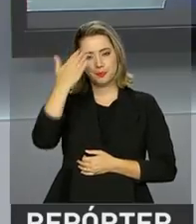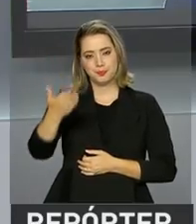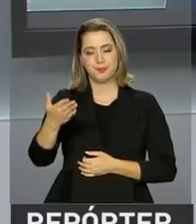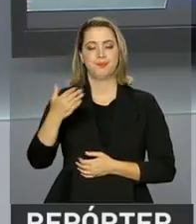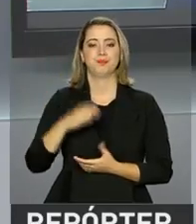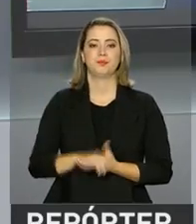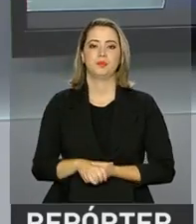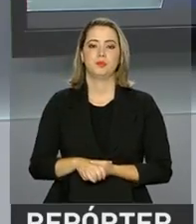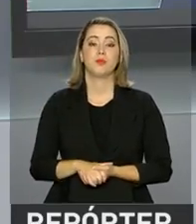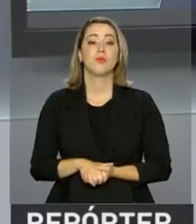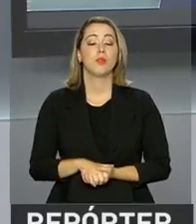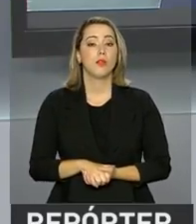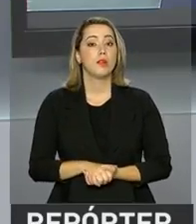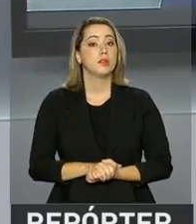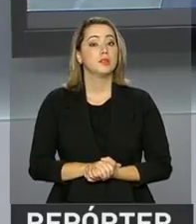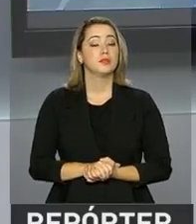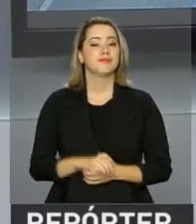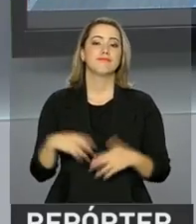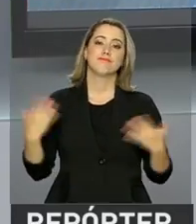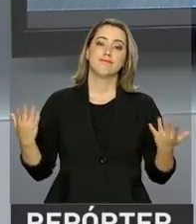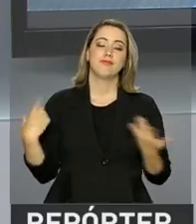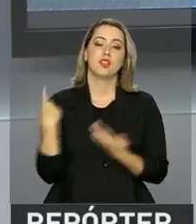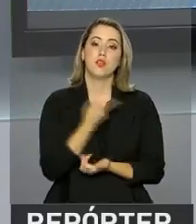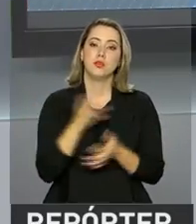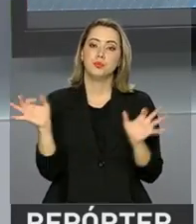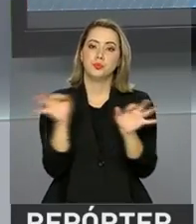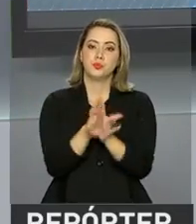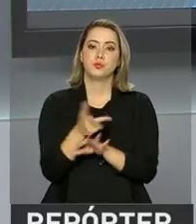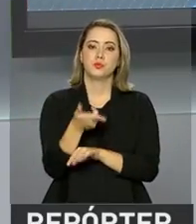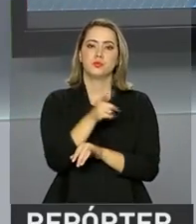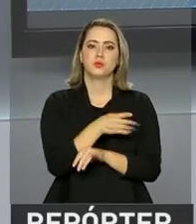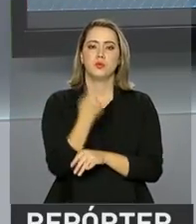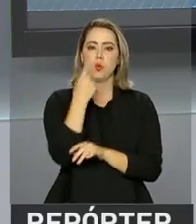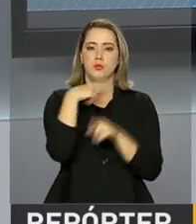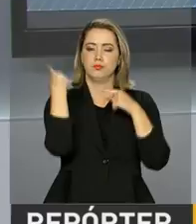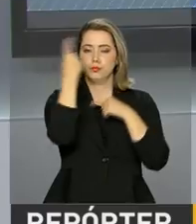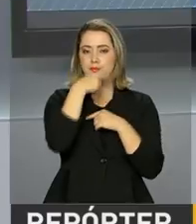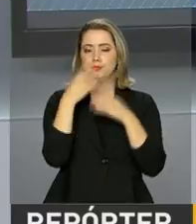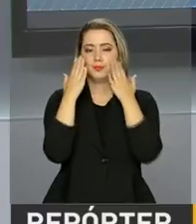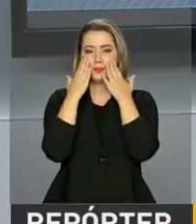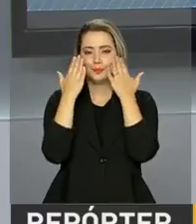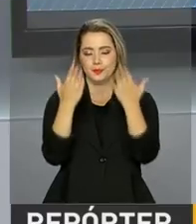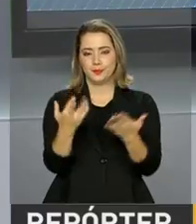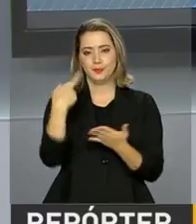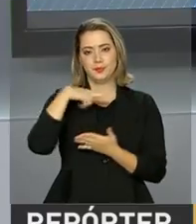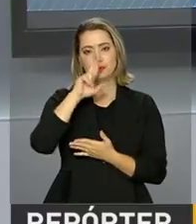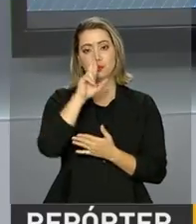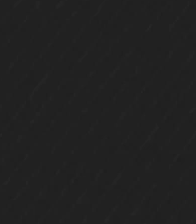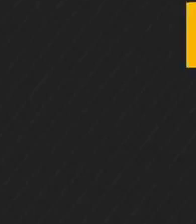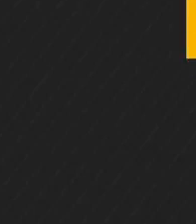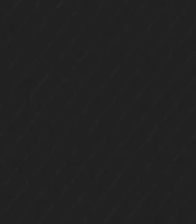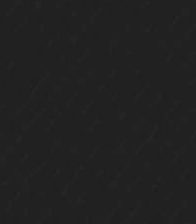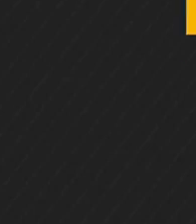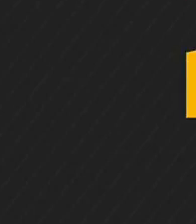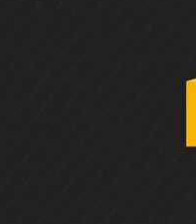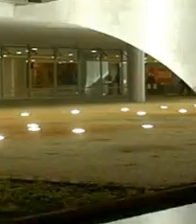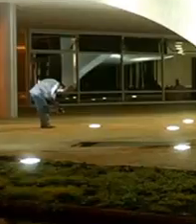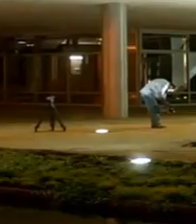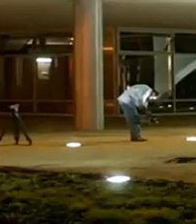obrigado pelas suas informações e nós ficamos por aqui voltamos em uma hora no próximo repórter nbr